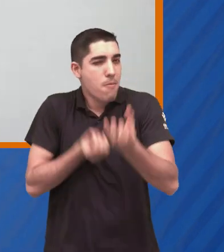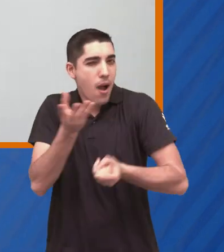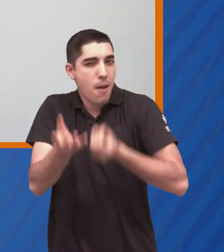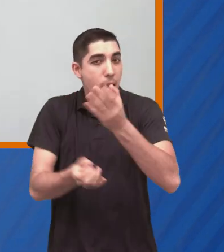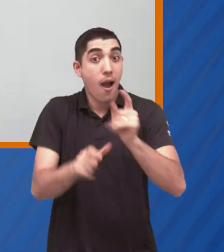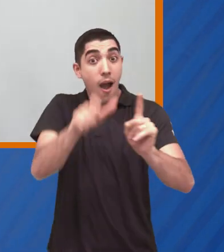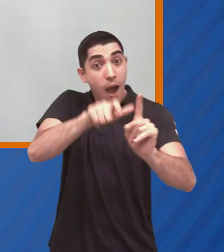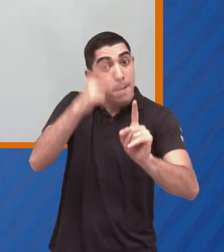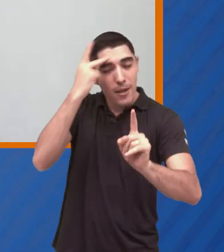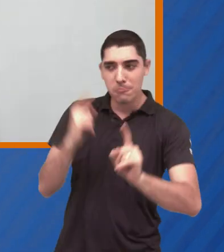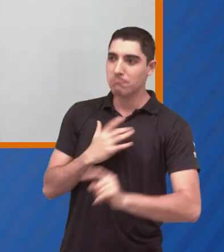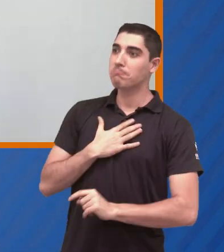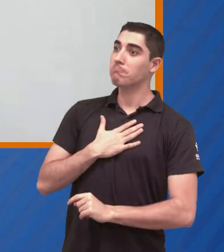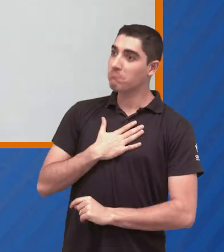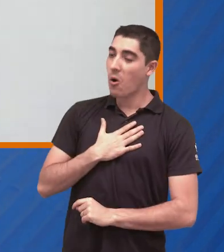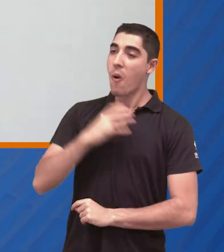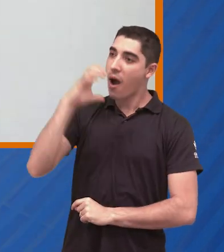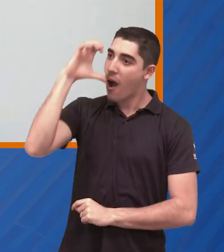sutil,